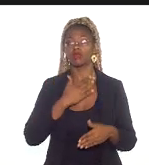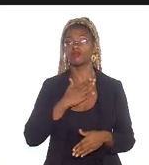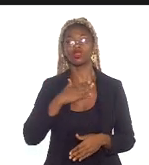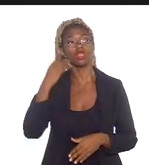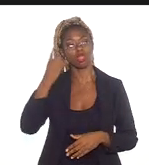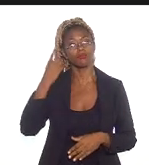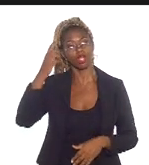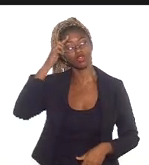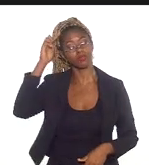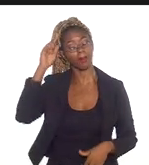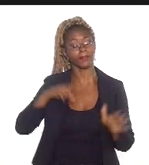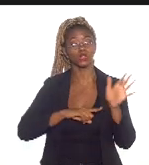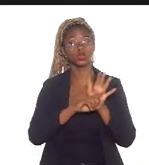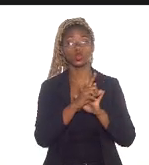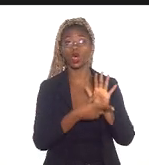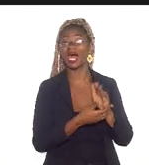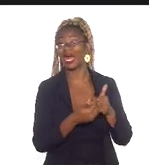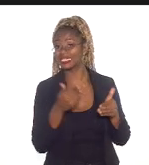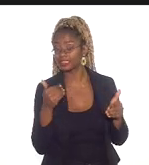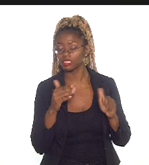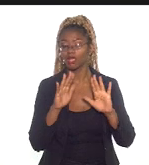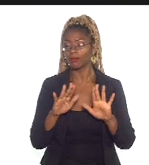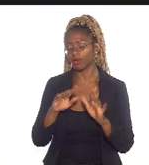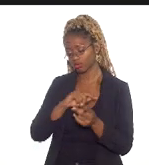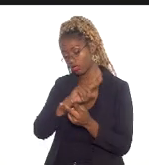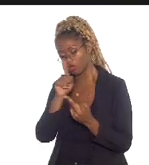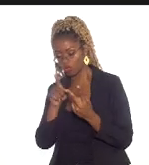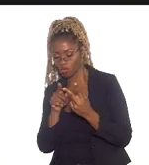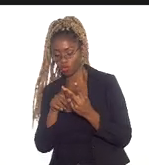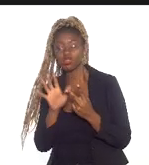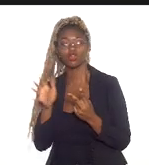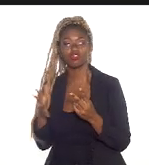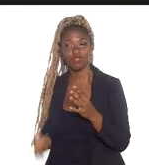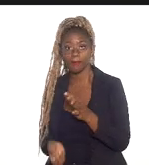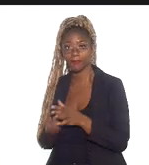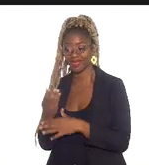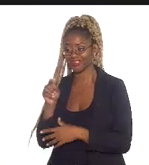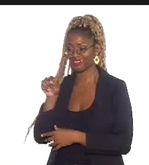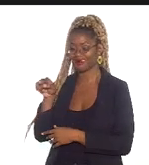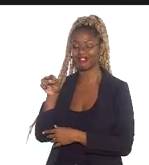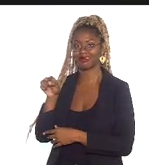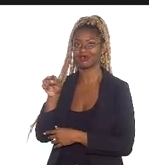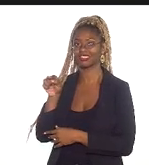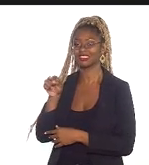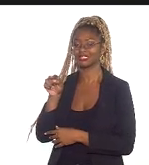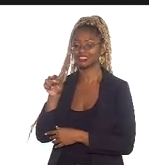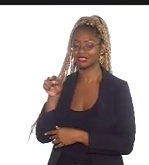Luiz Paulo, mas tem outra que já apareceu